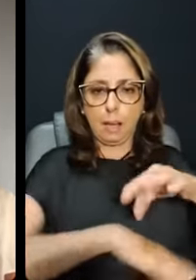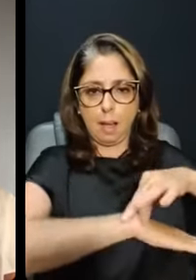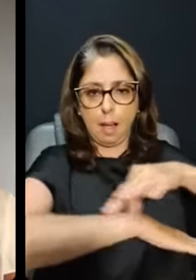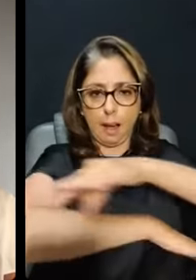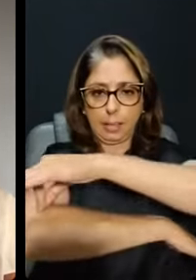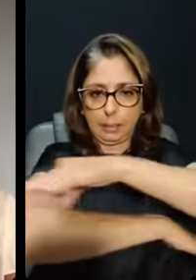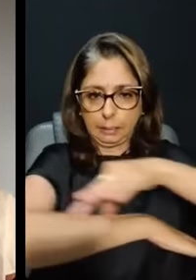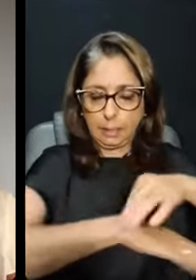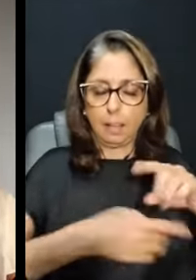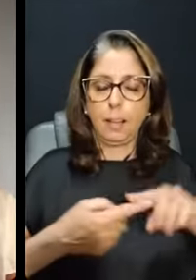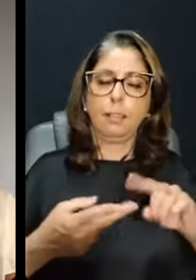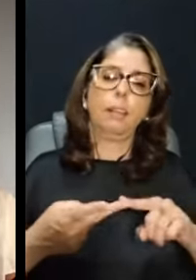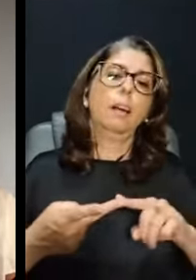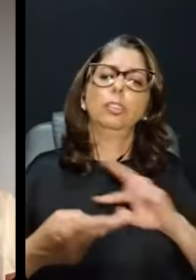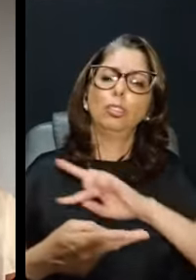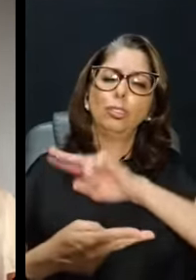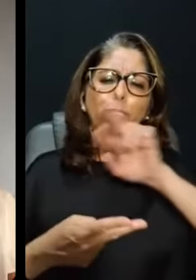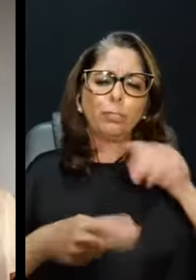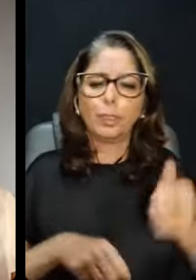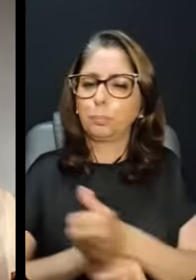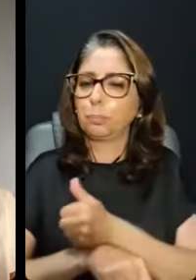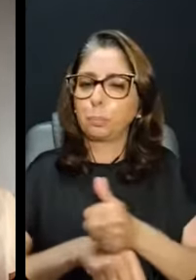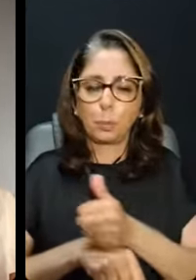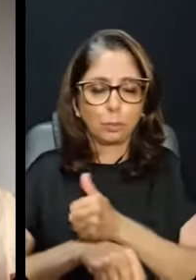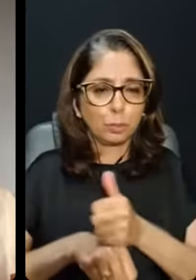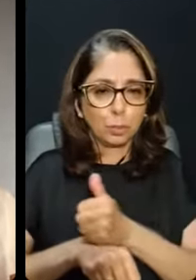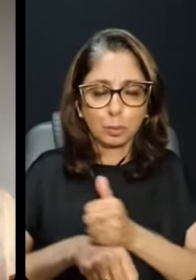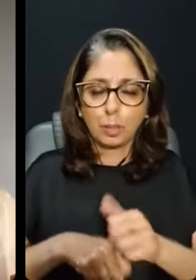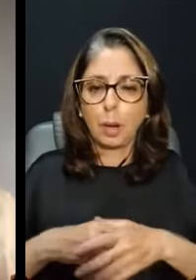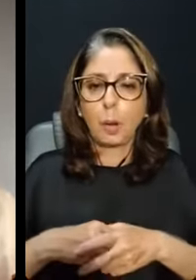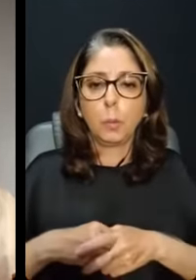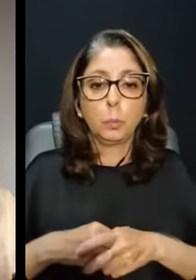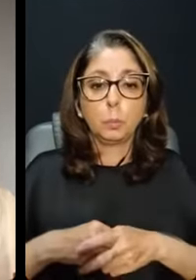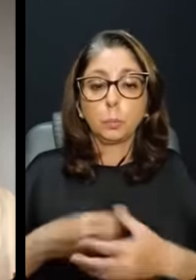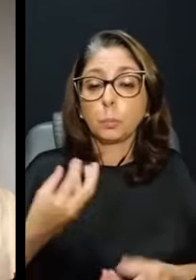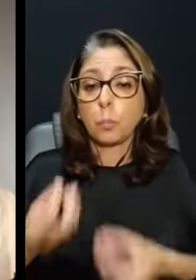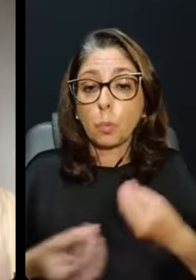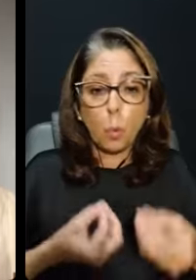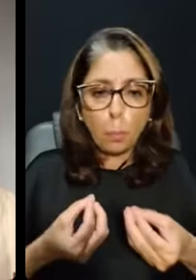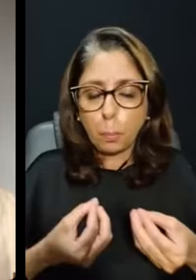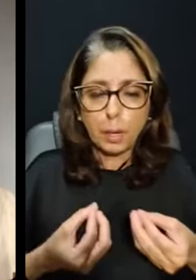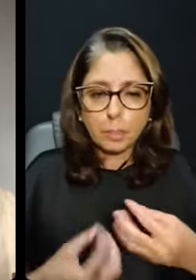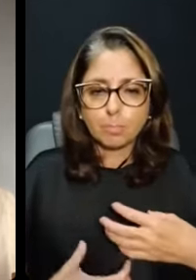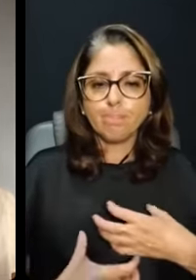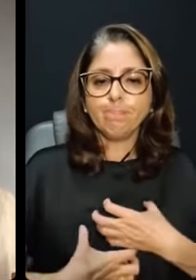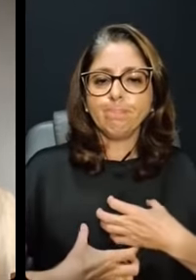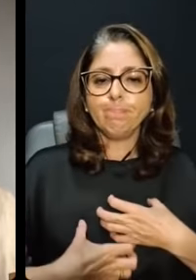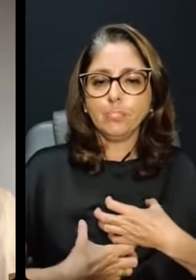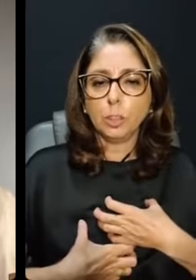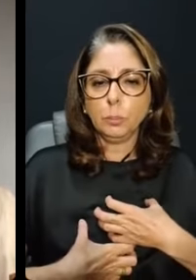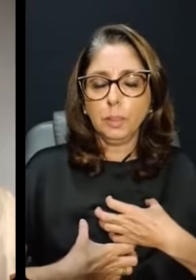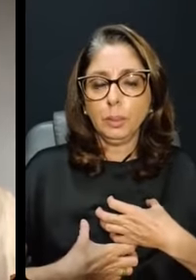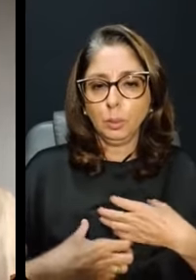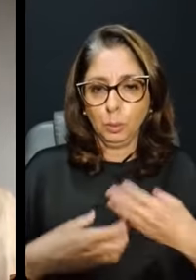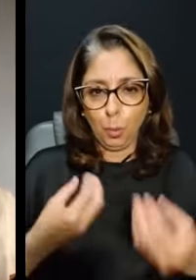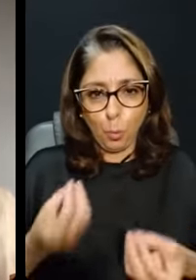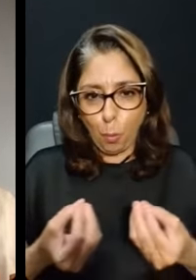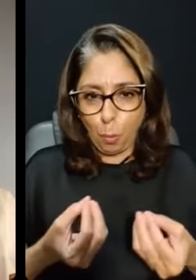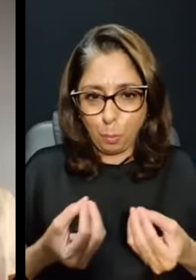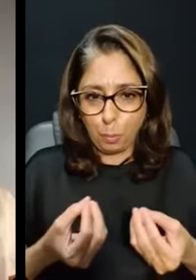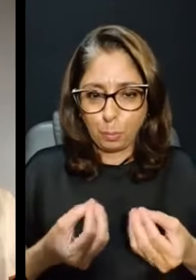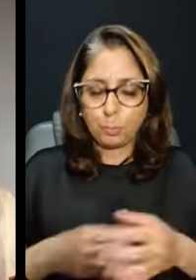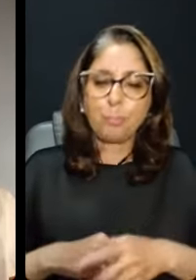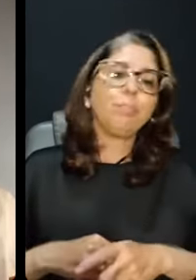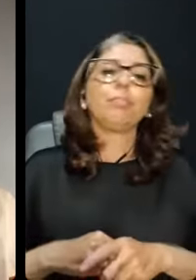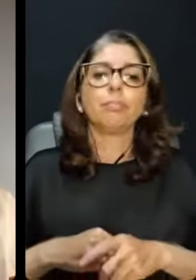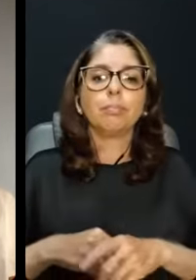ambientes afetivos, que vai falar da importância do que é esse contexto do afeto dentro de casa, e aí tem a ver com